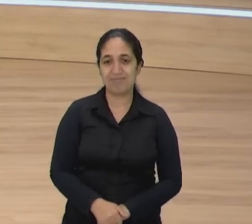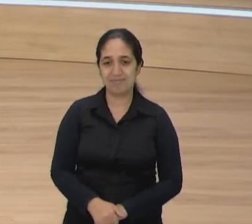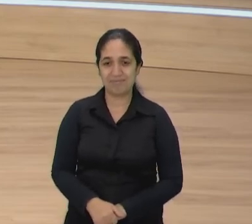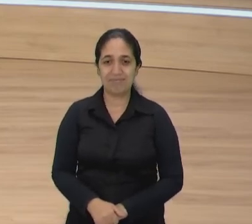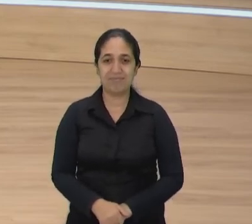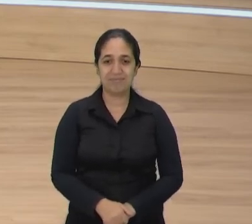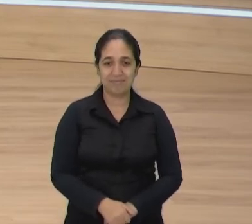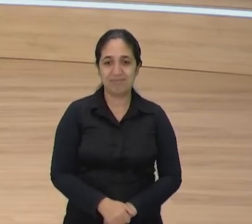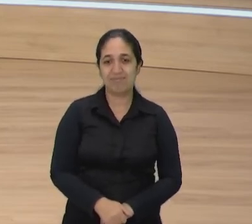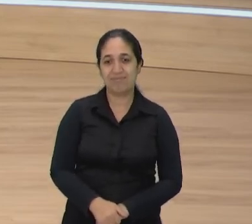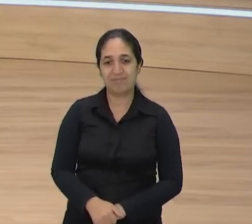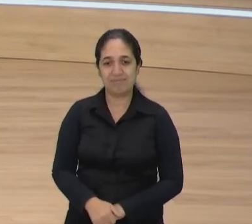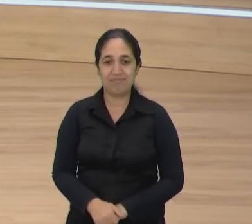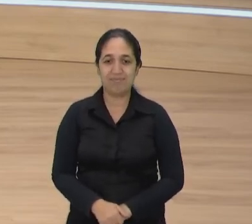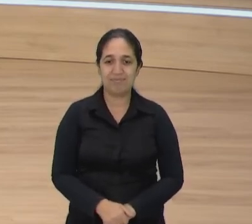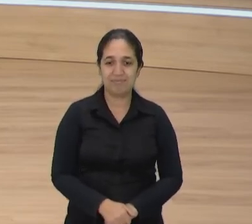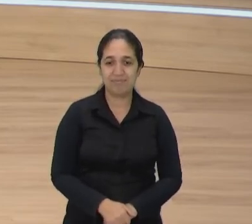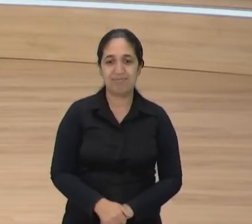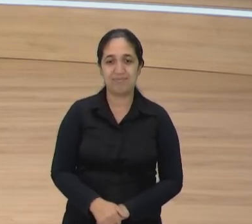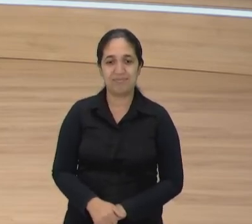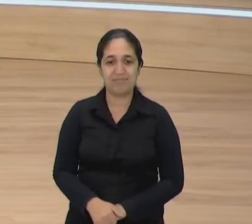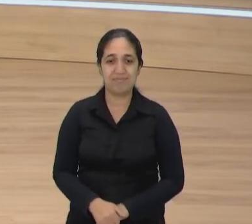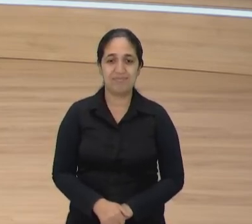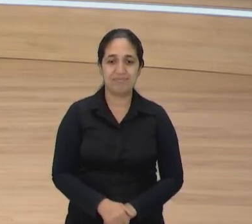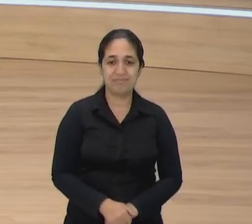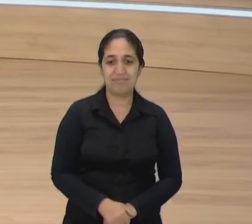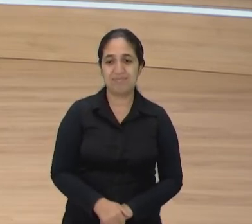Prepara. Foi.